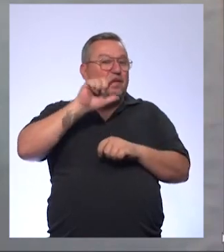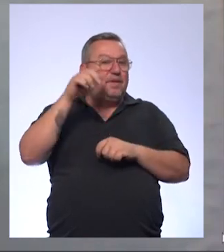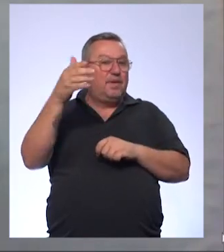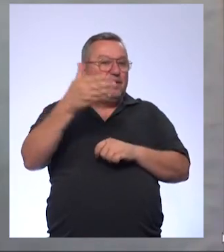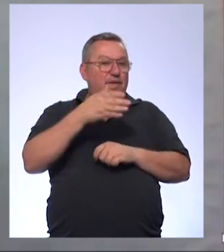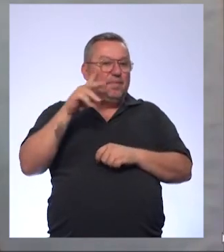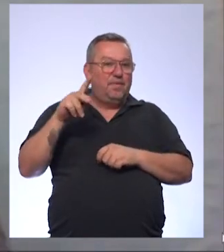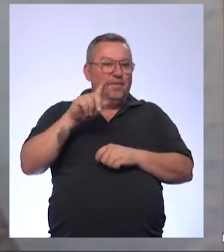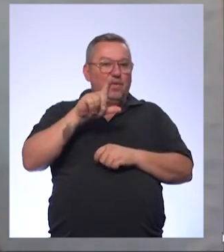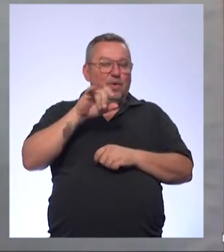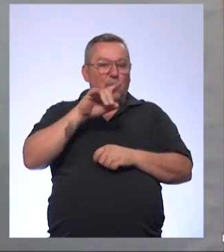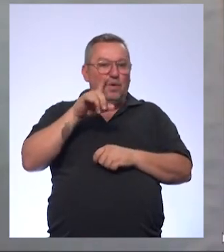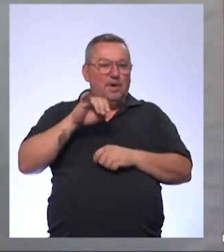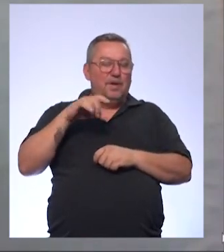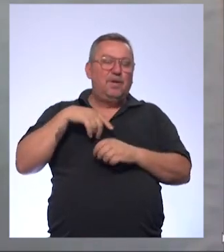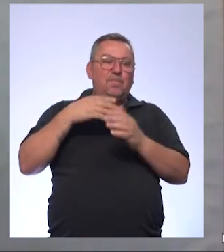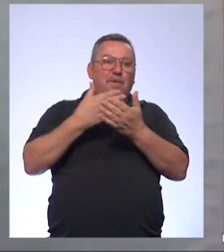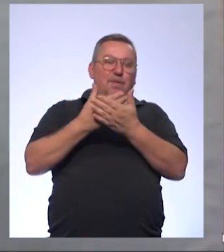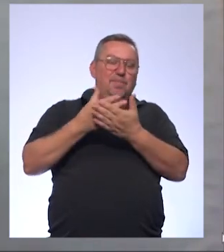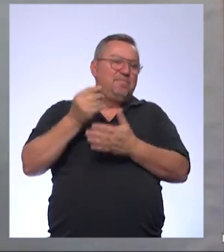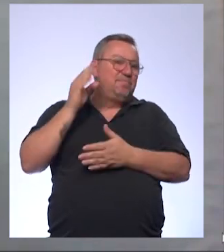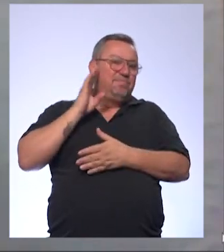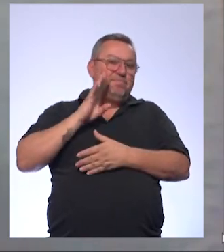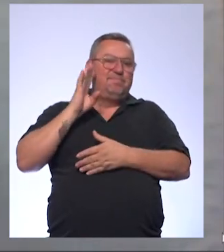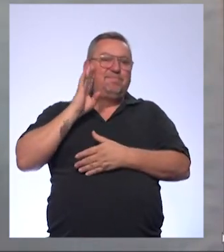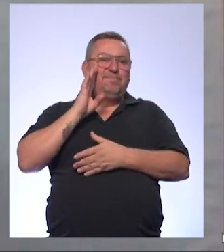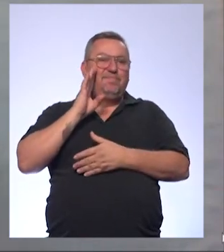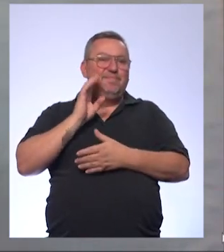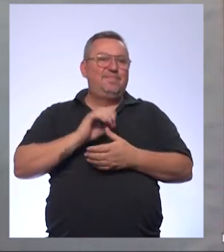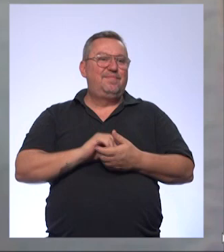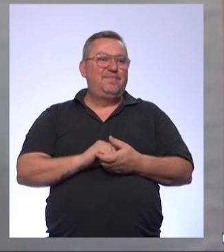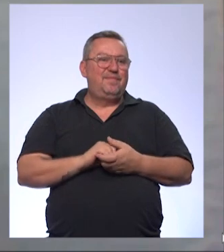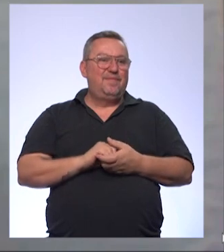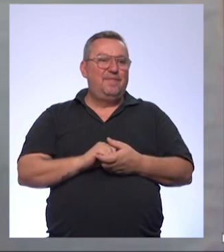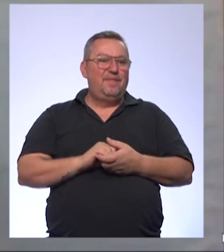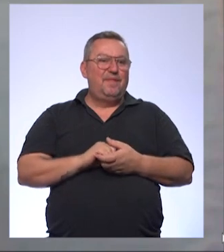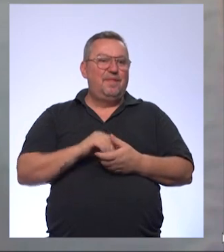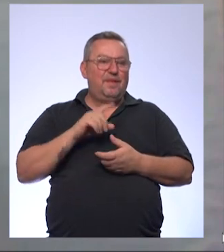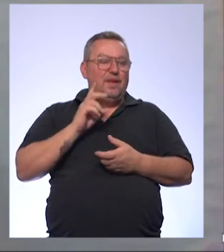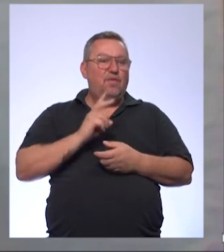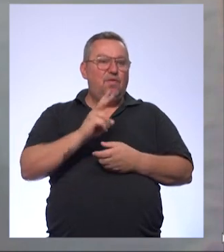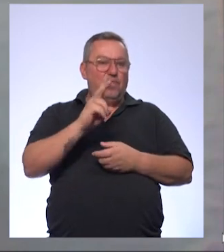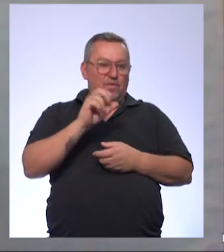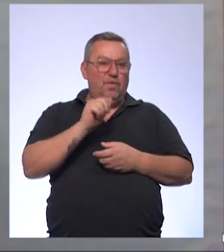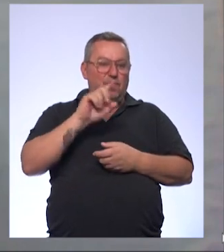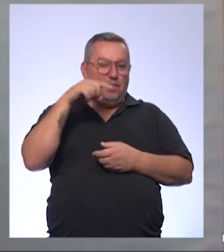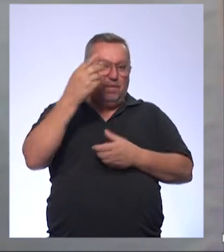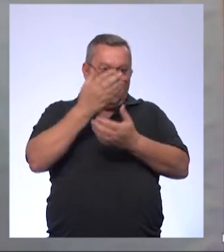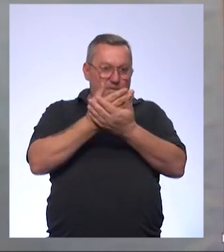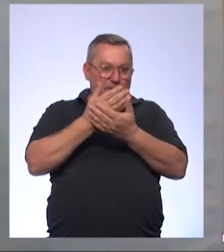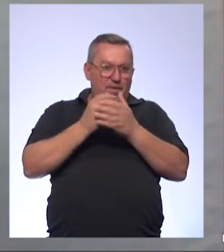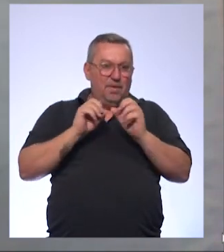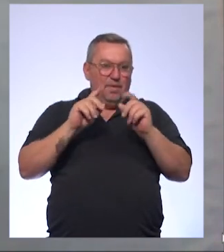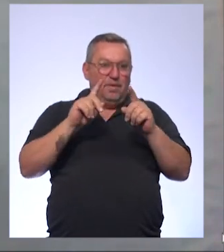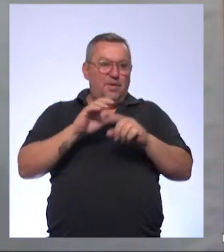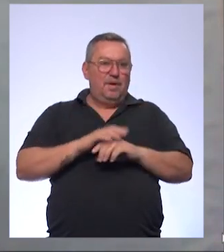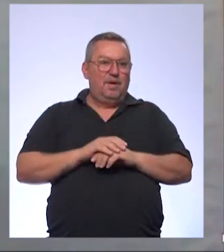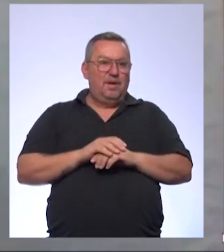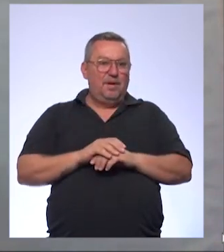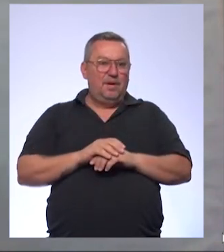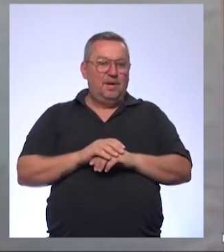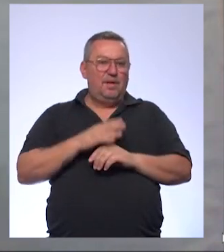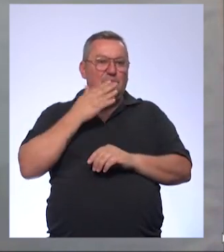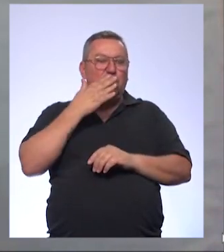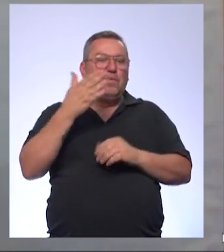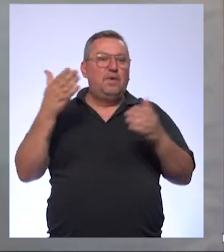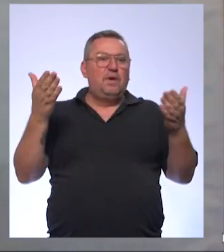professora Luíse, que deu uma aula muito legal para os alunos sobre o Egito, e a gente continua esse assunto numa próxima aula, está bem? Eu vou mostrar